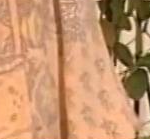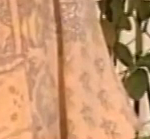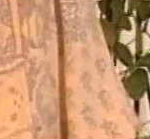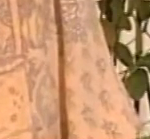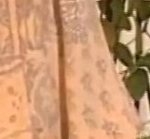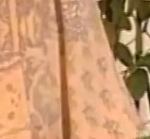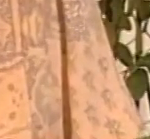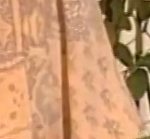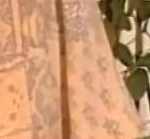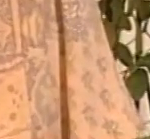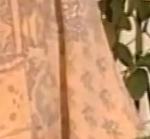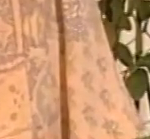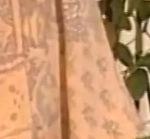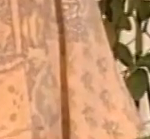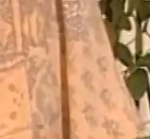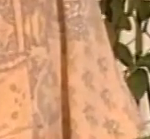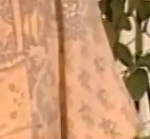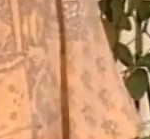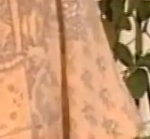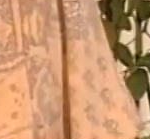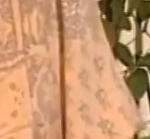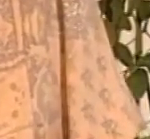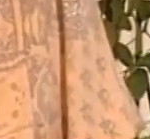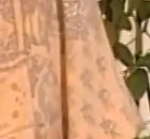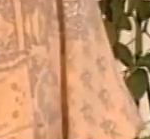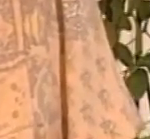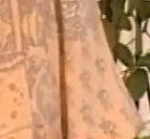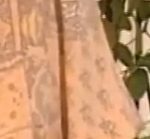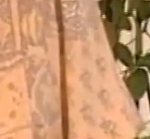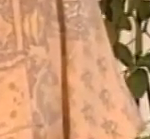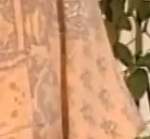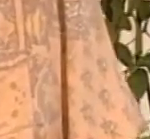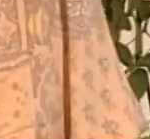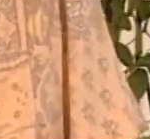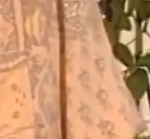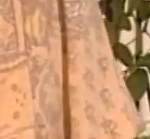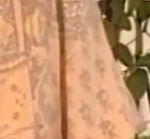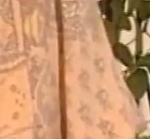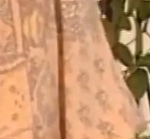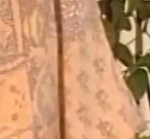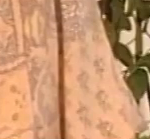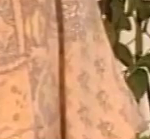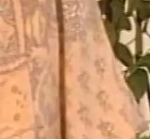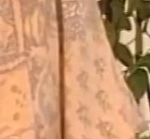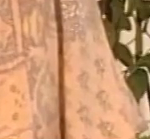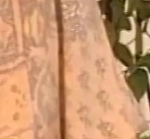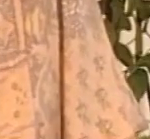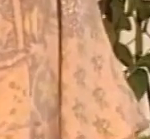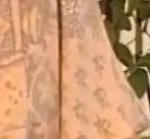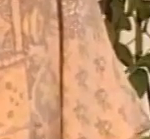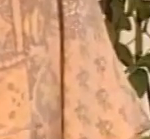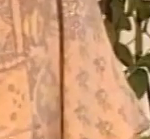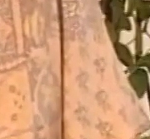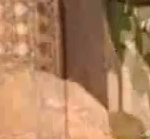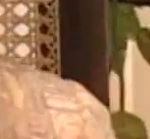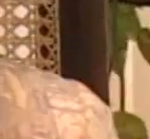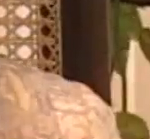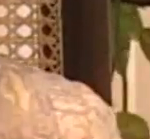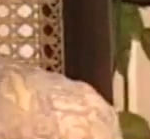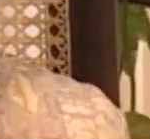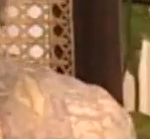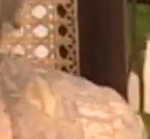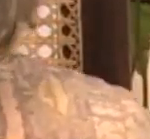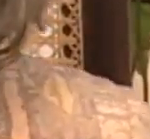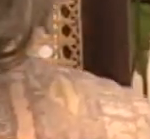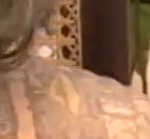assentem. O socialismo, mas não Tá bem. esse pessoal. Então foi por isso que nós ficamos trotskistas quase todos.